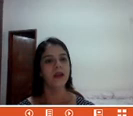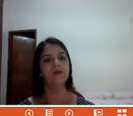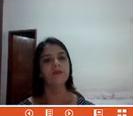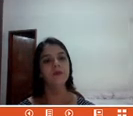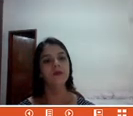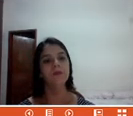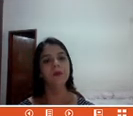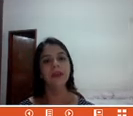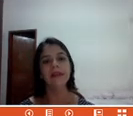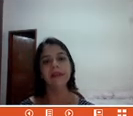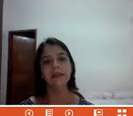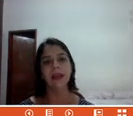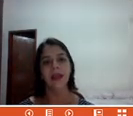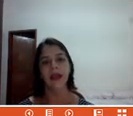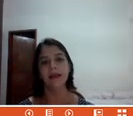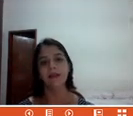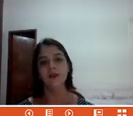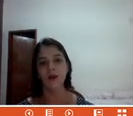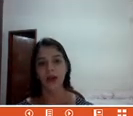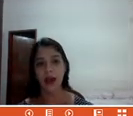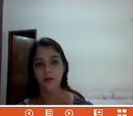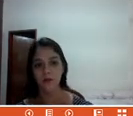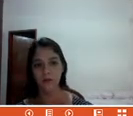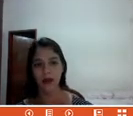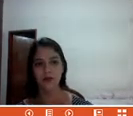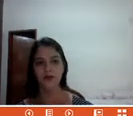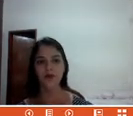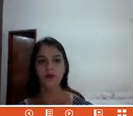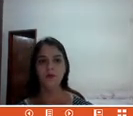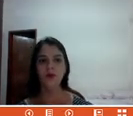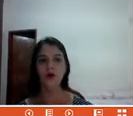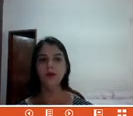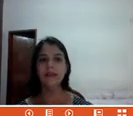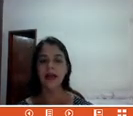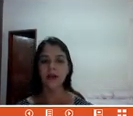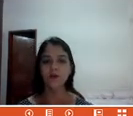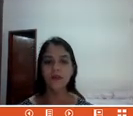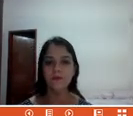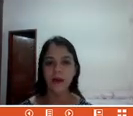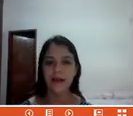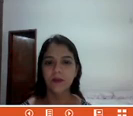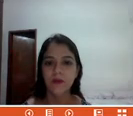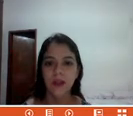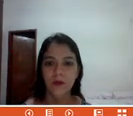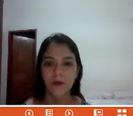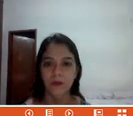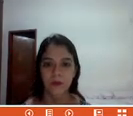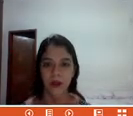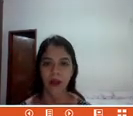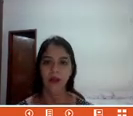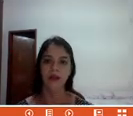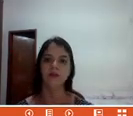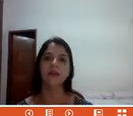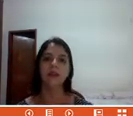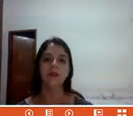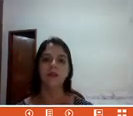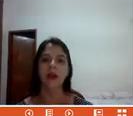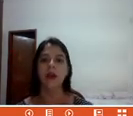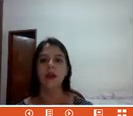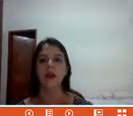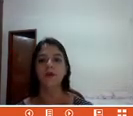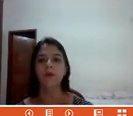ela também configura, podendo tocar alguma parte do corpo ou estar num espaço neutro. Então,